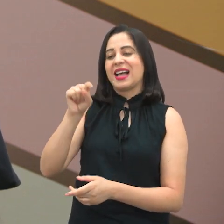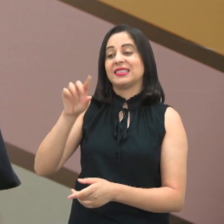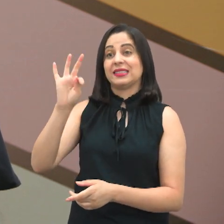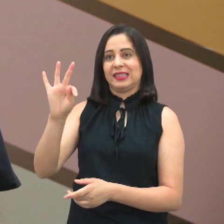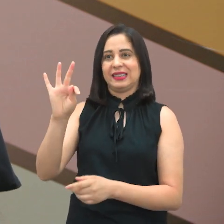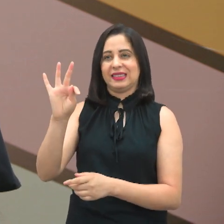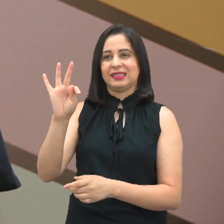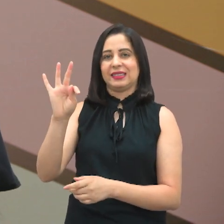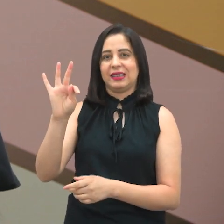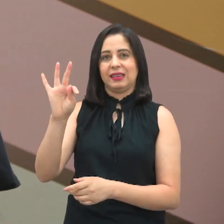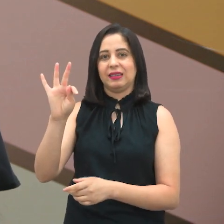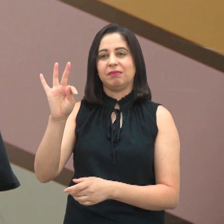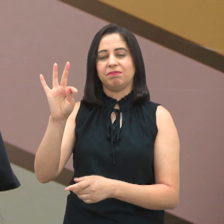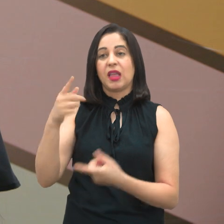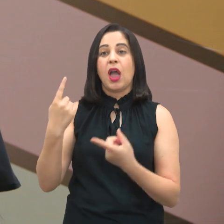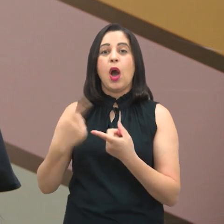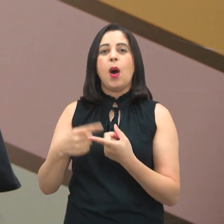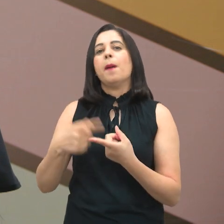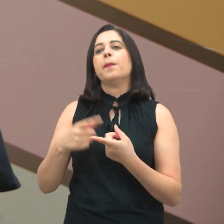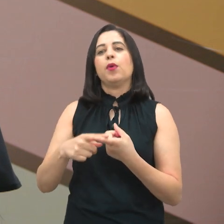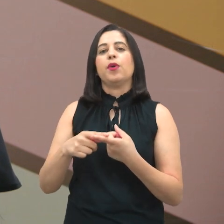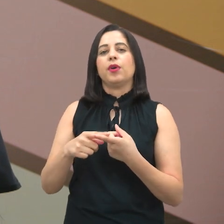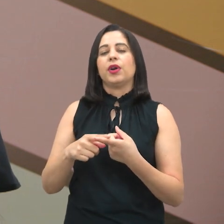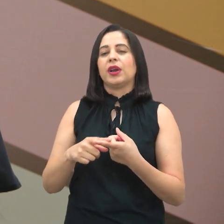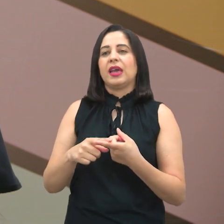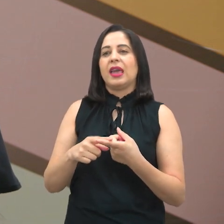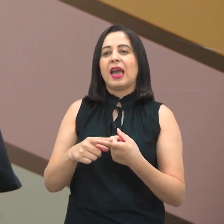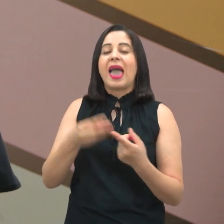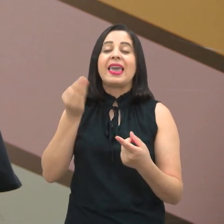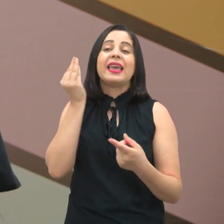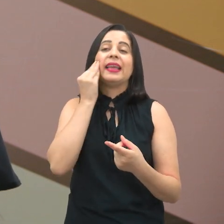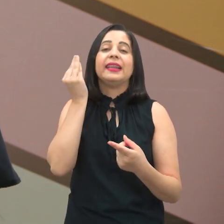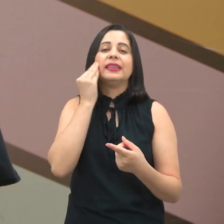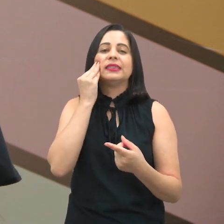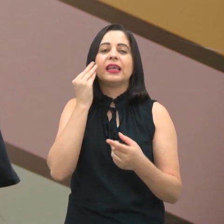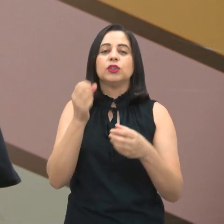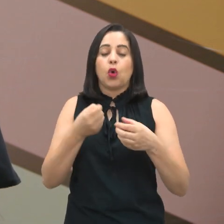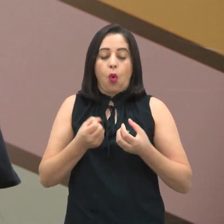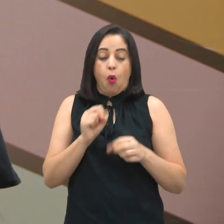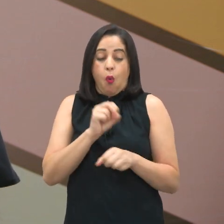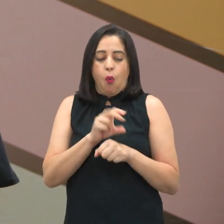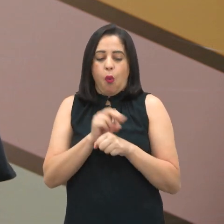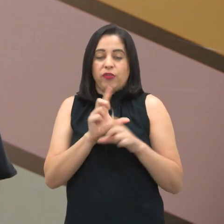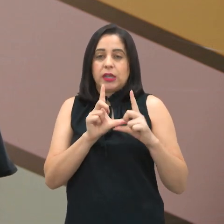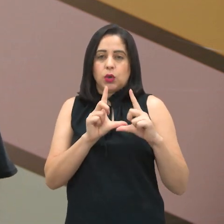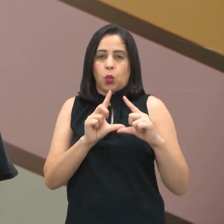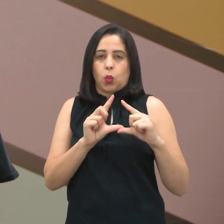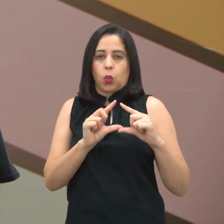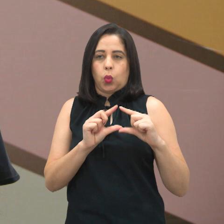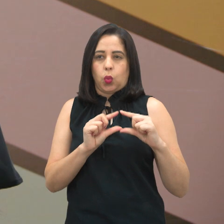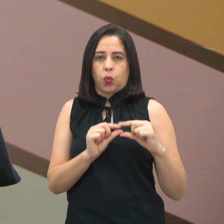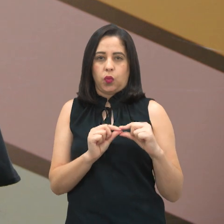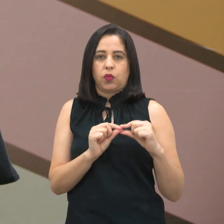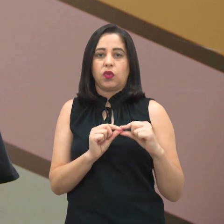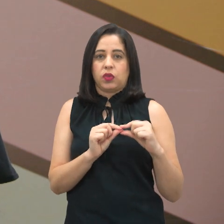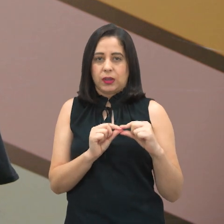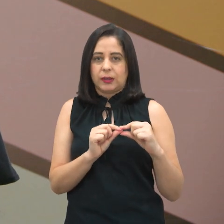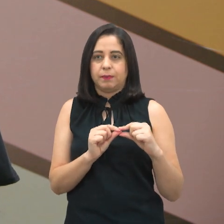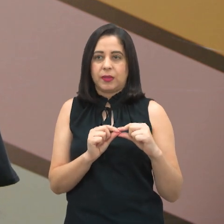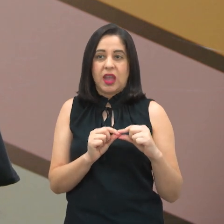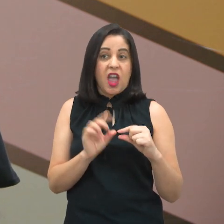né? Ele era o inibidor de uma proteína, de uma enzima do vírus. E ele foi usado durante muito tempo